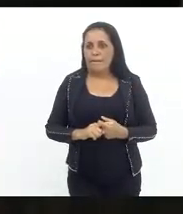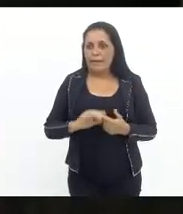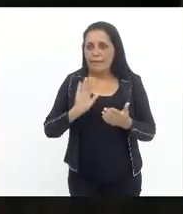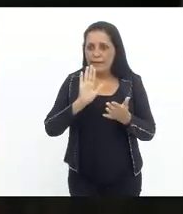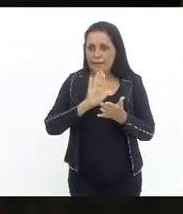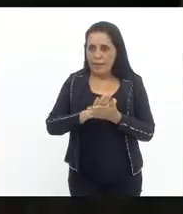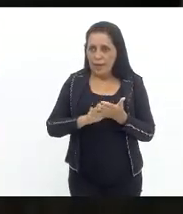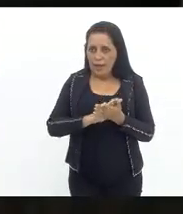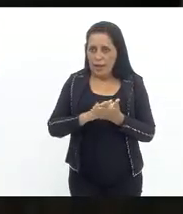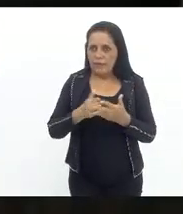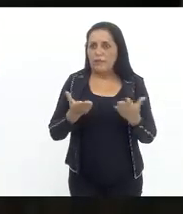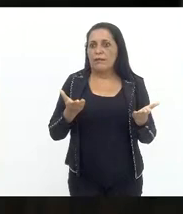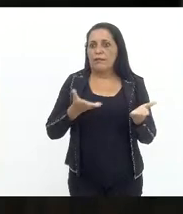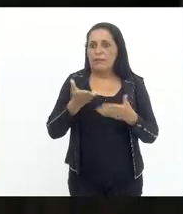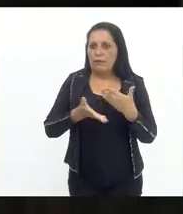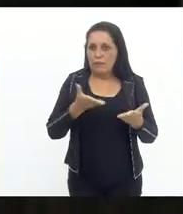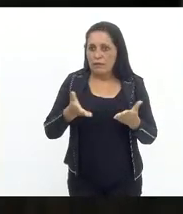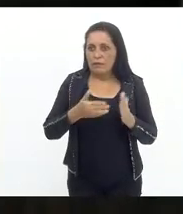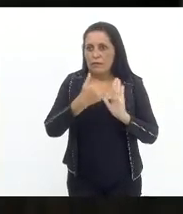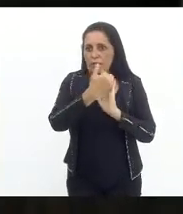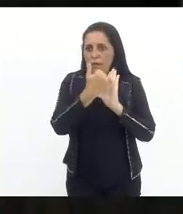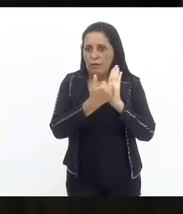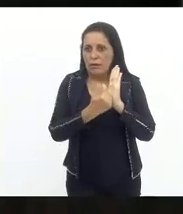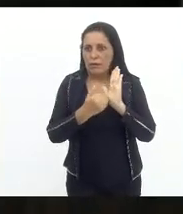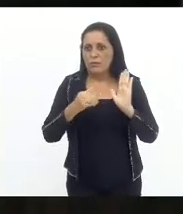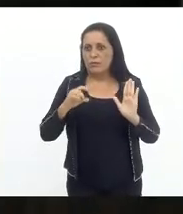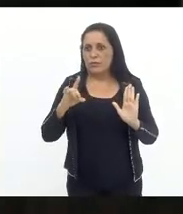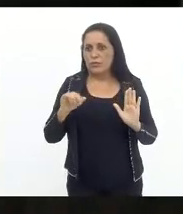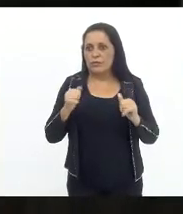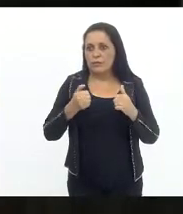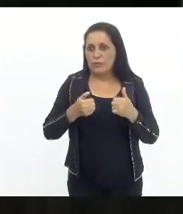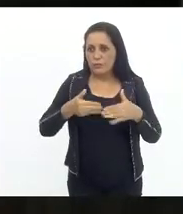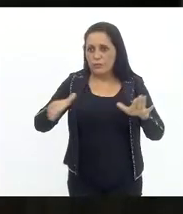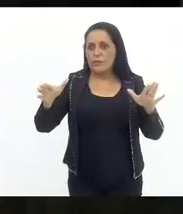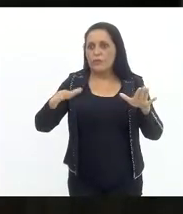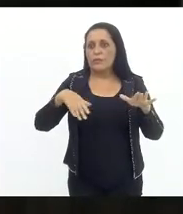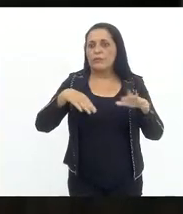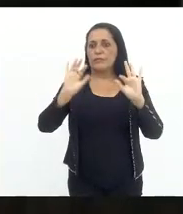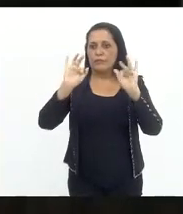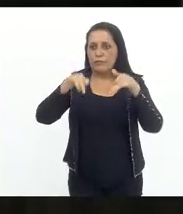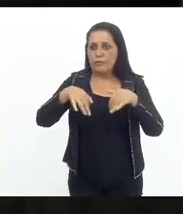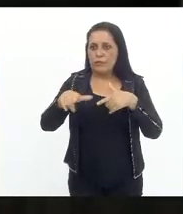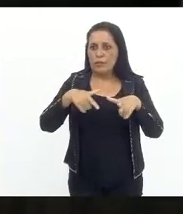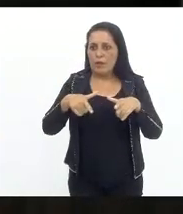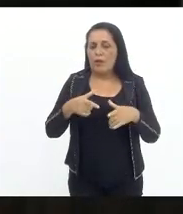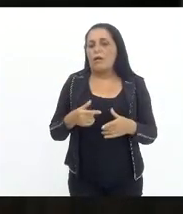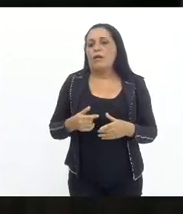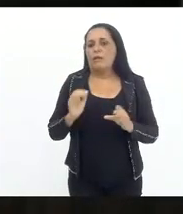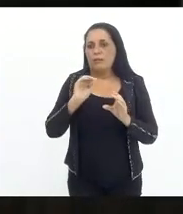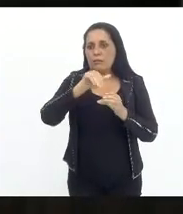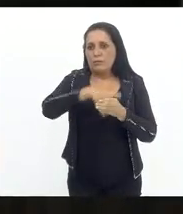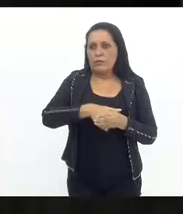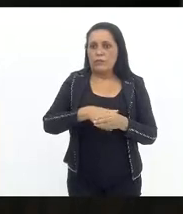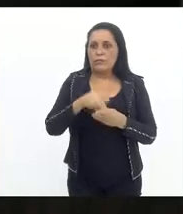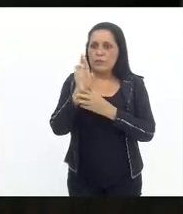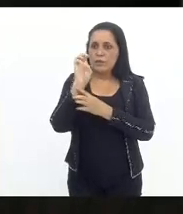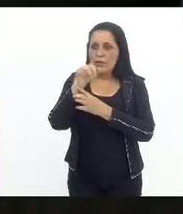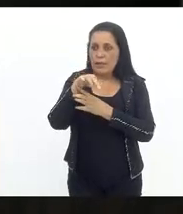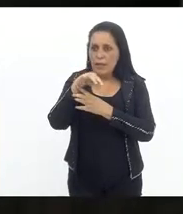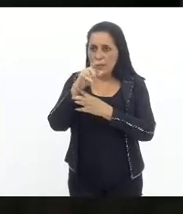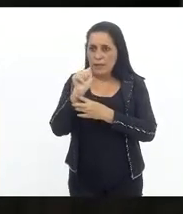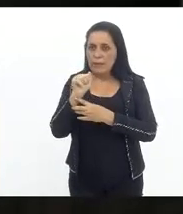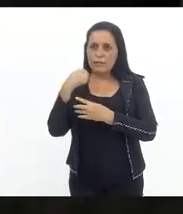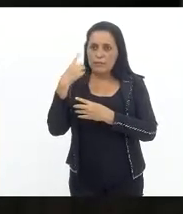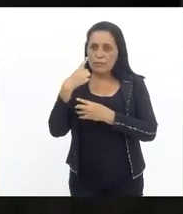Nada mais a tratar na ordem do dia. Presidência, antes de encerrar os trabalhos, concede declaração de voto à deputada Renata, em seguida, deputada Dani